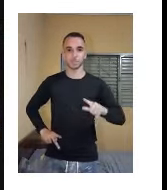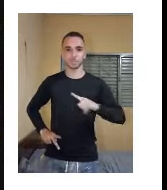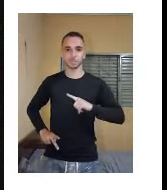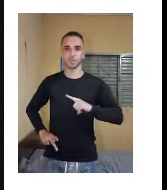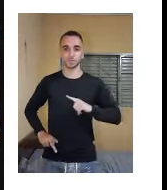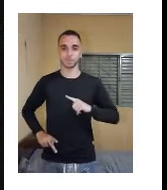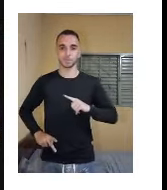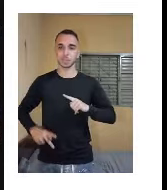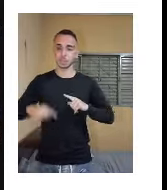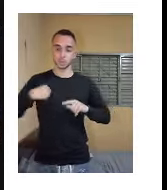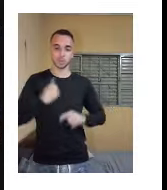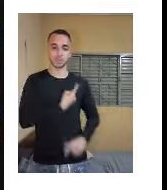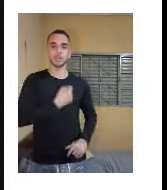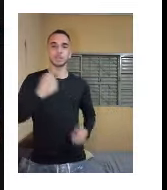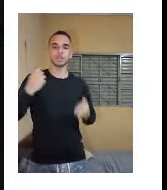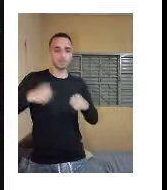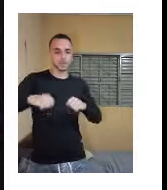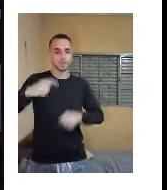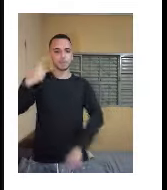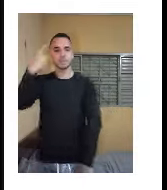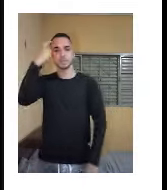e a solução existe.